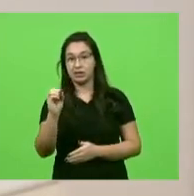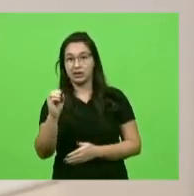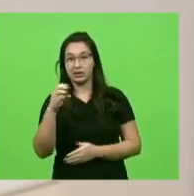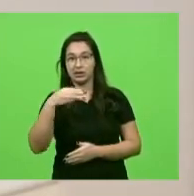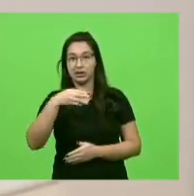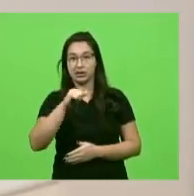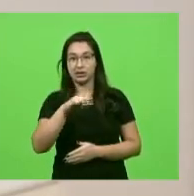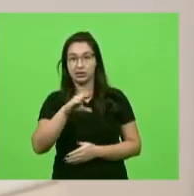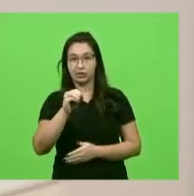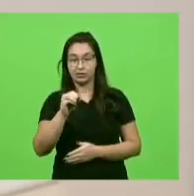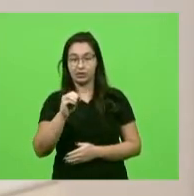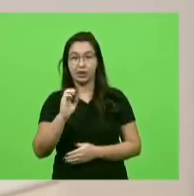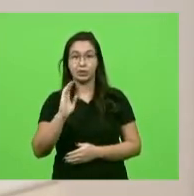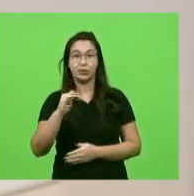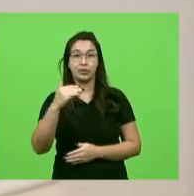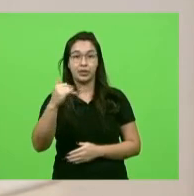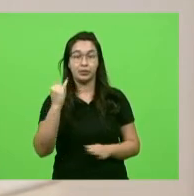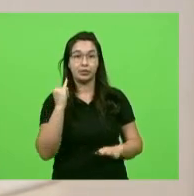contranotificação, em